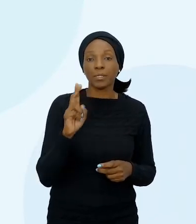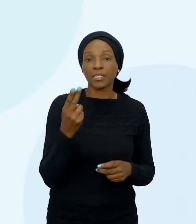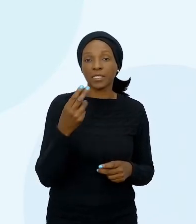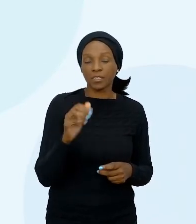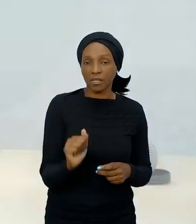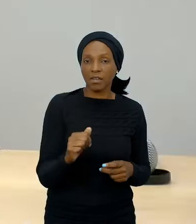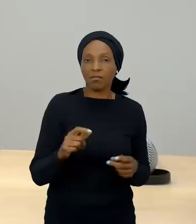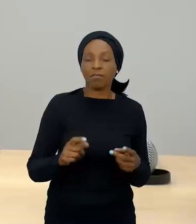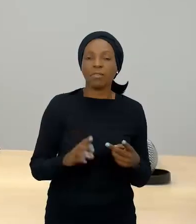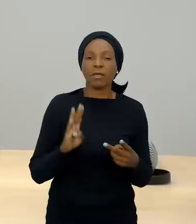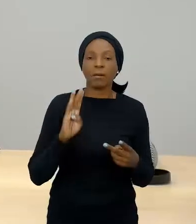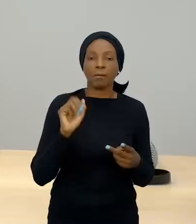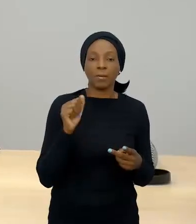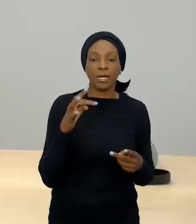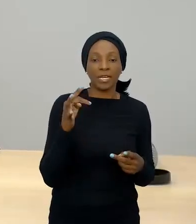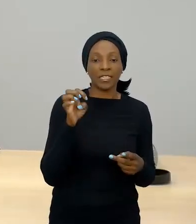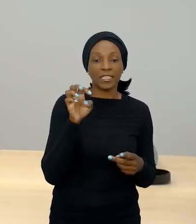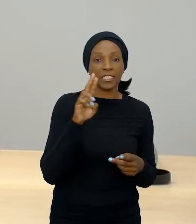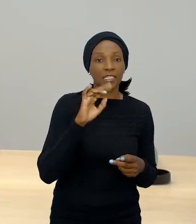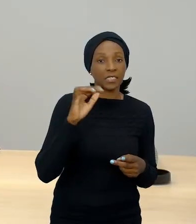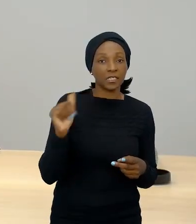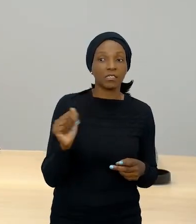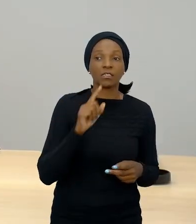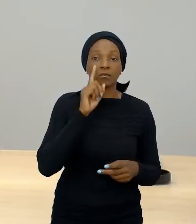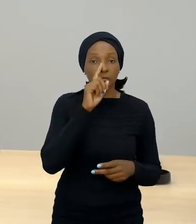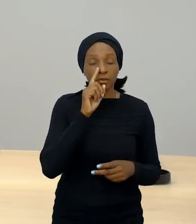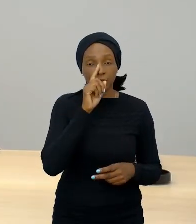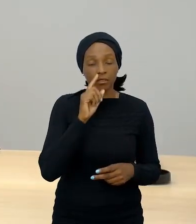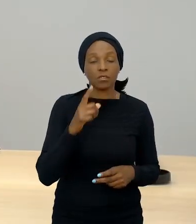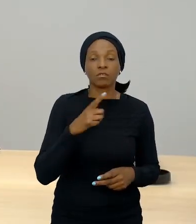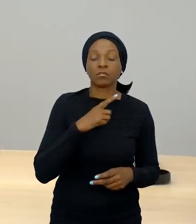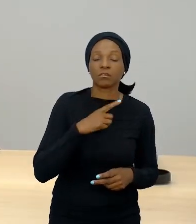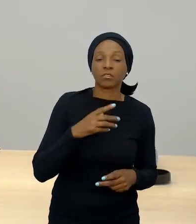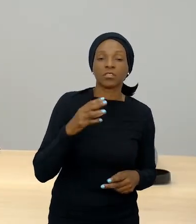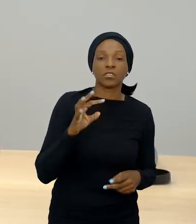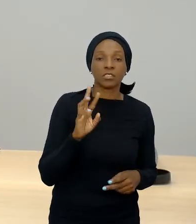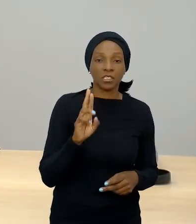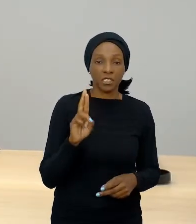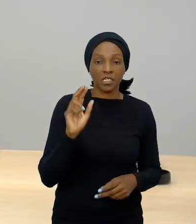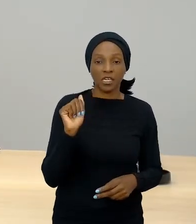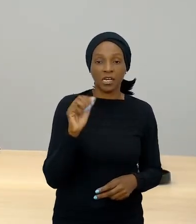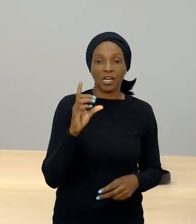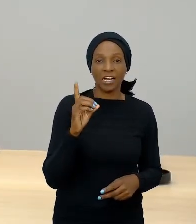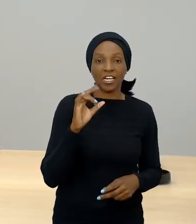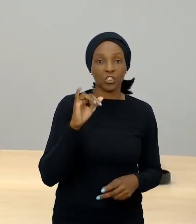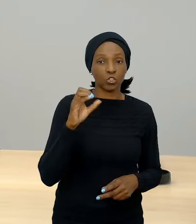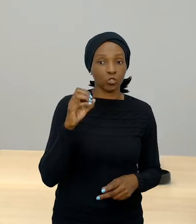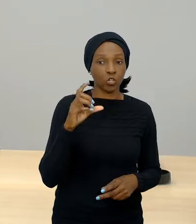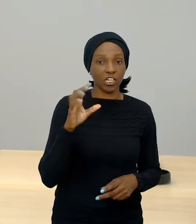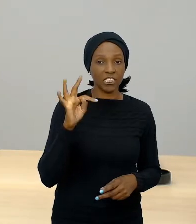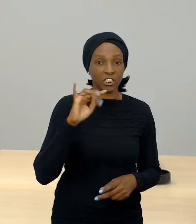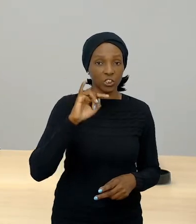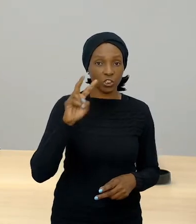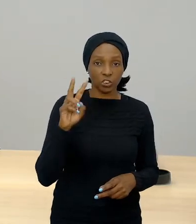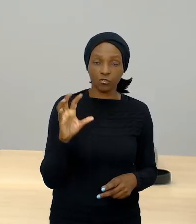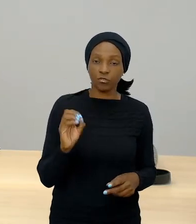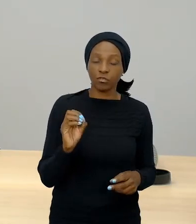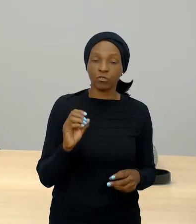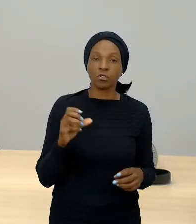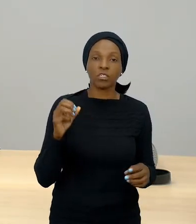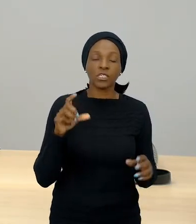aí componentes tóxicos, né, até radioativos, que aí entra numa legislação